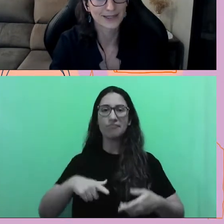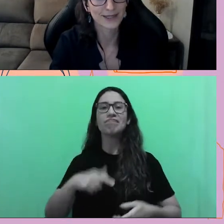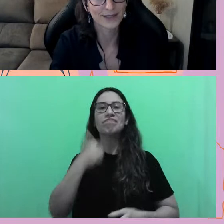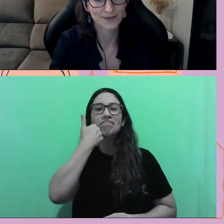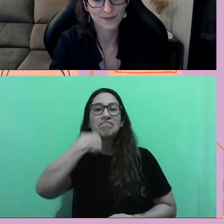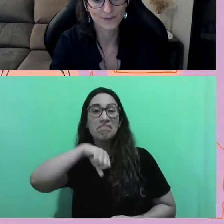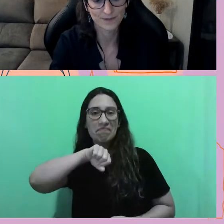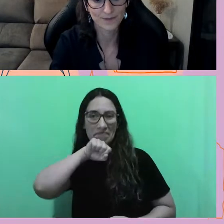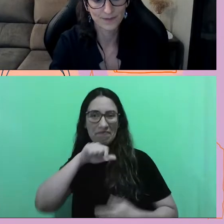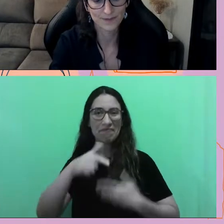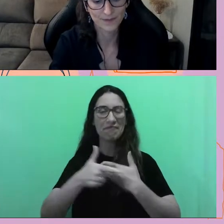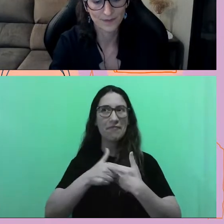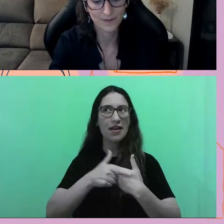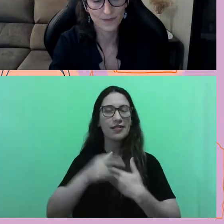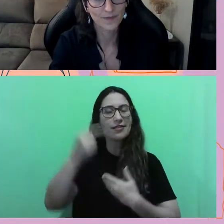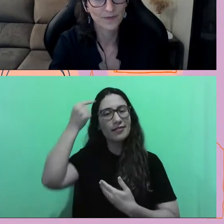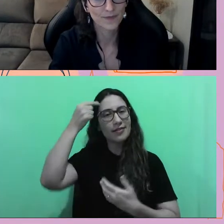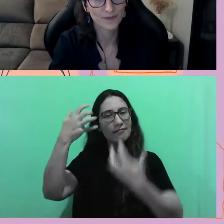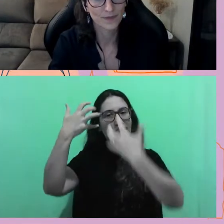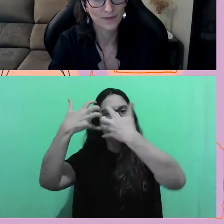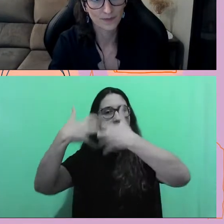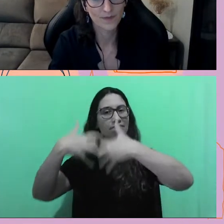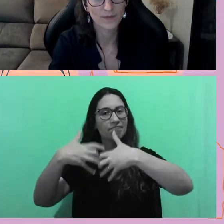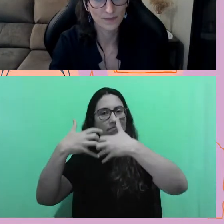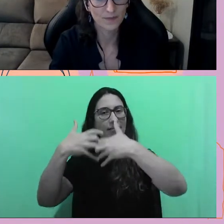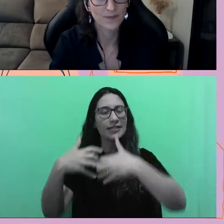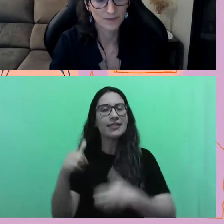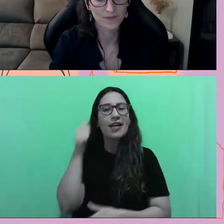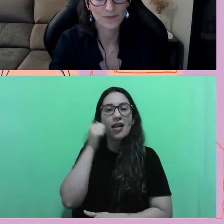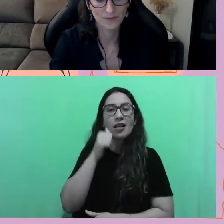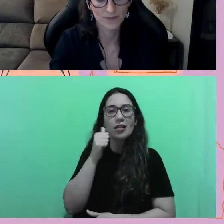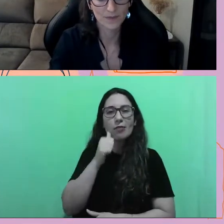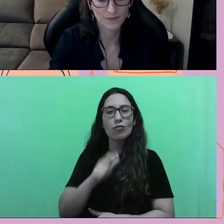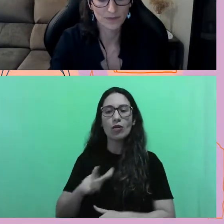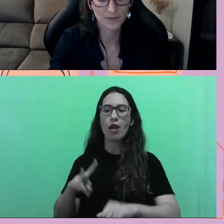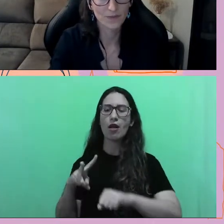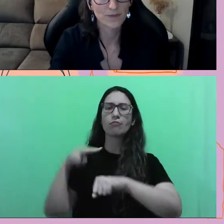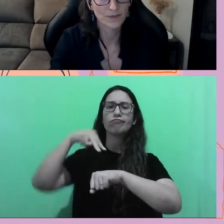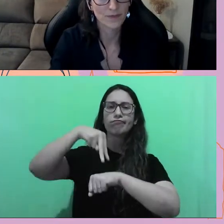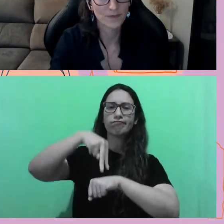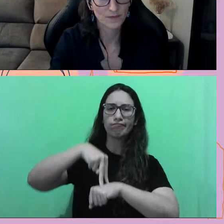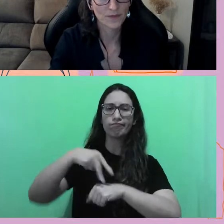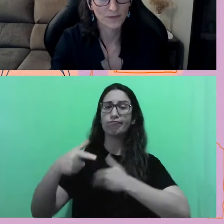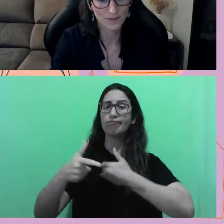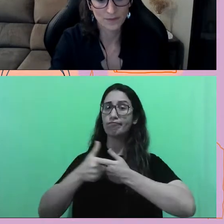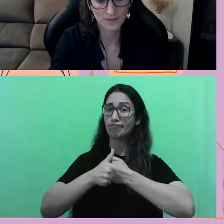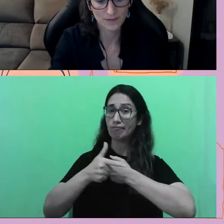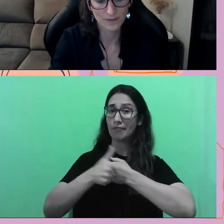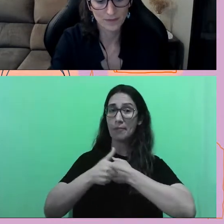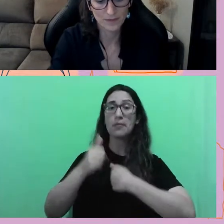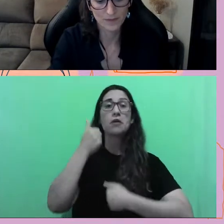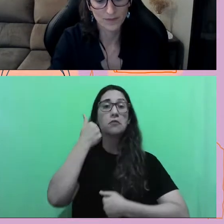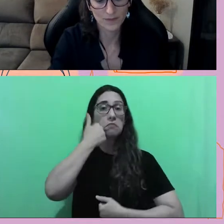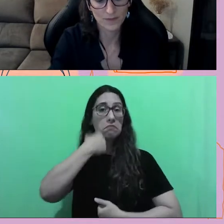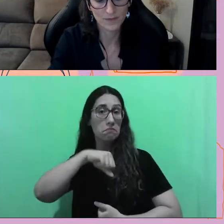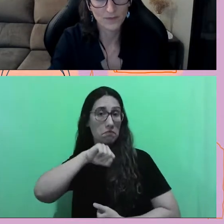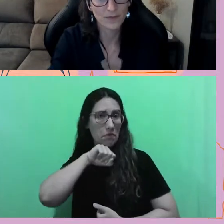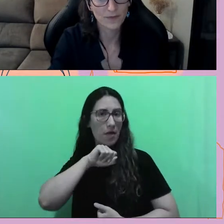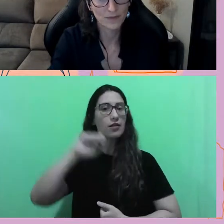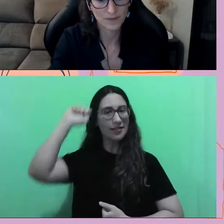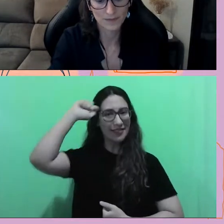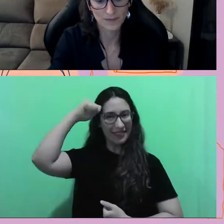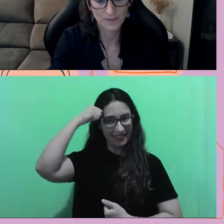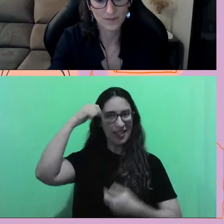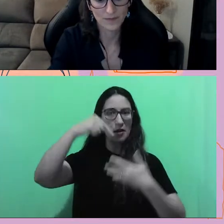a pensar muito mais nesse feminino, nesse lugar de mulher e nesse lugar de mulher negra.